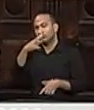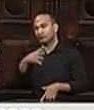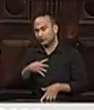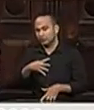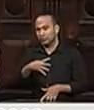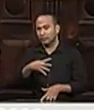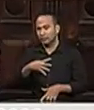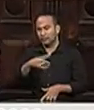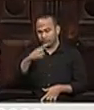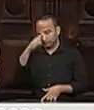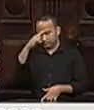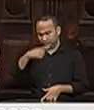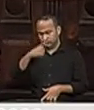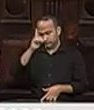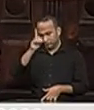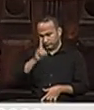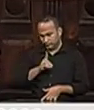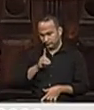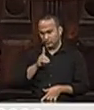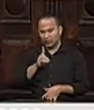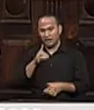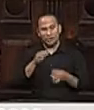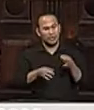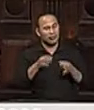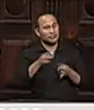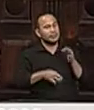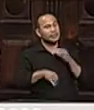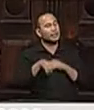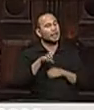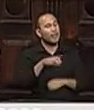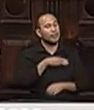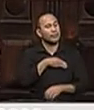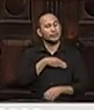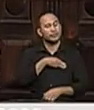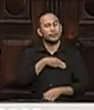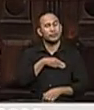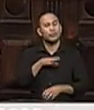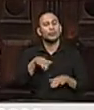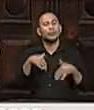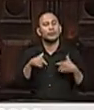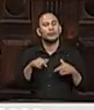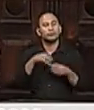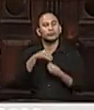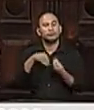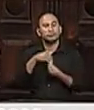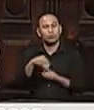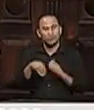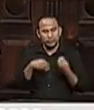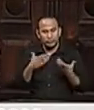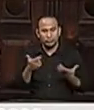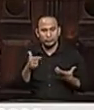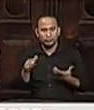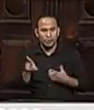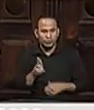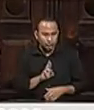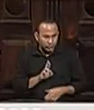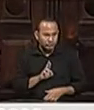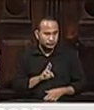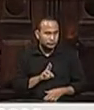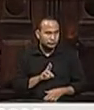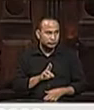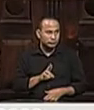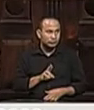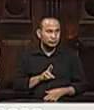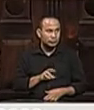mais alta autoridade da República na área da Justiça, que é o ministro, sobre toda uma corporação, e não termos resposta com relação a